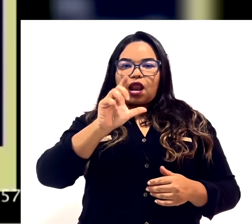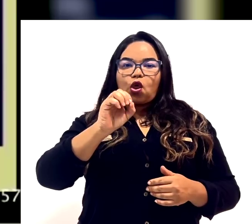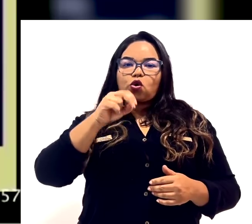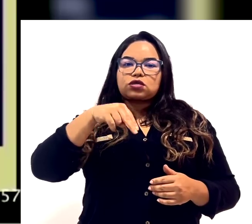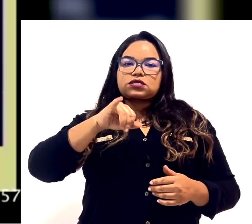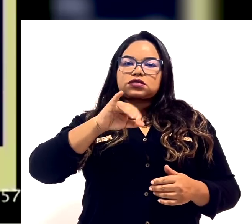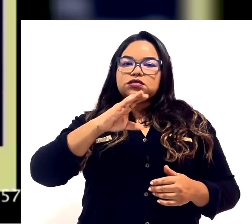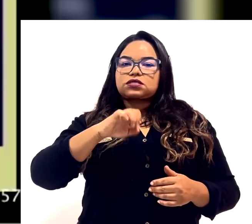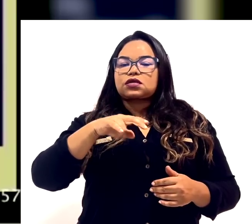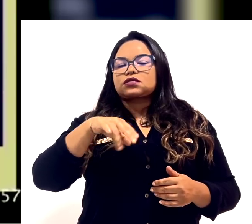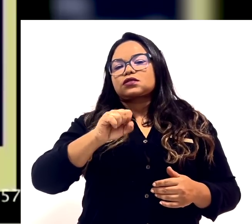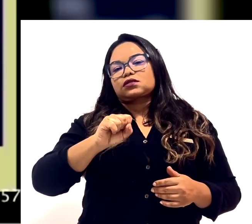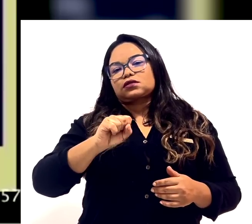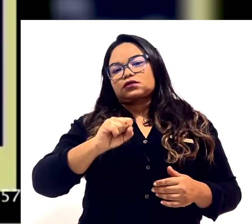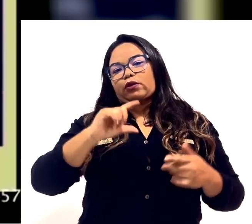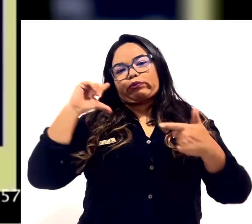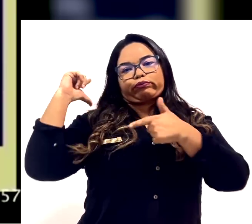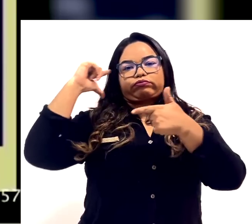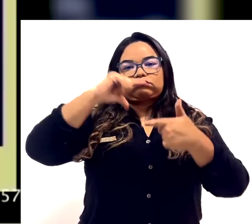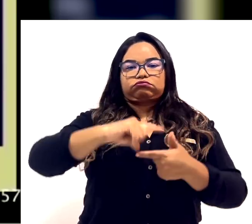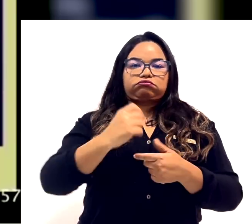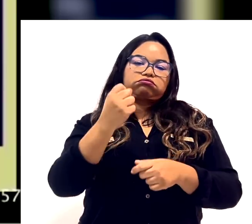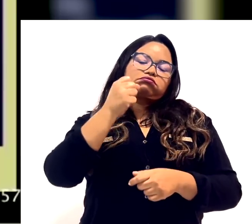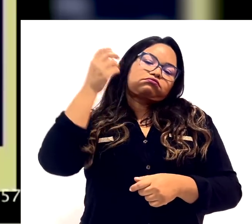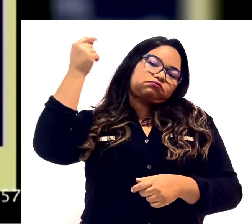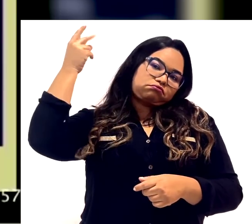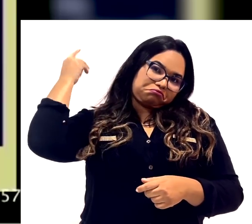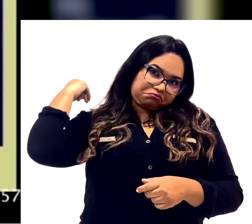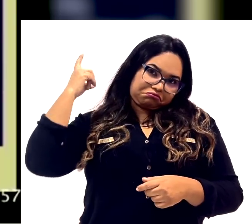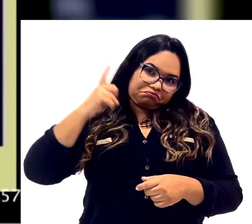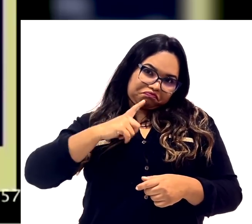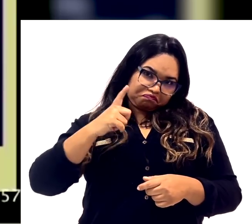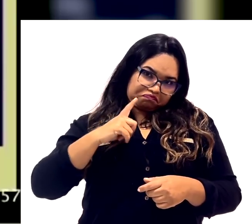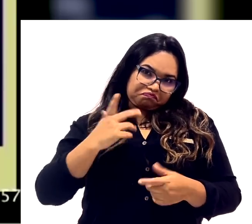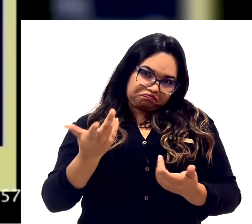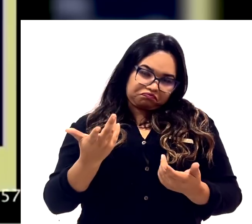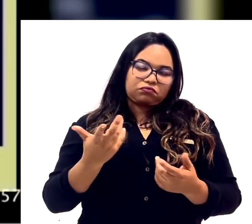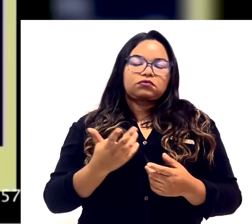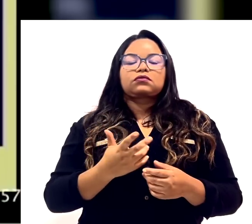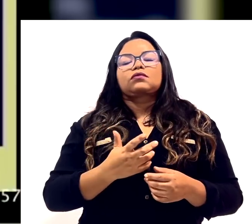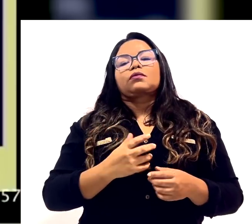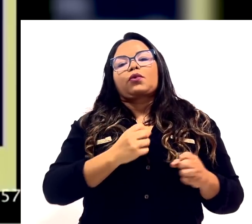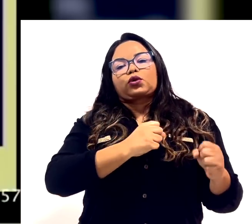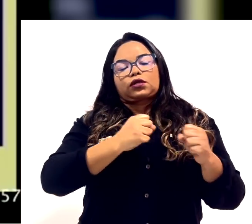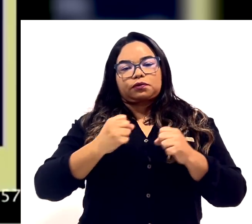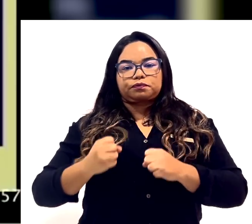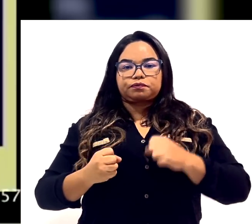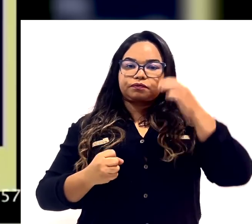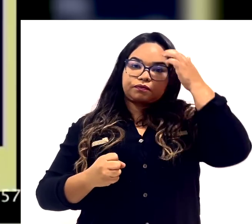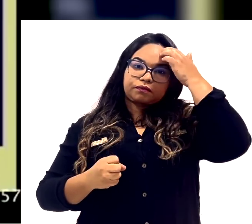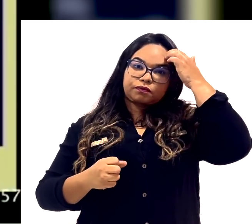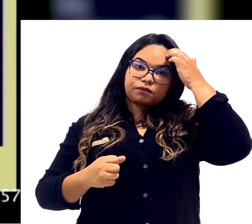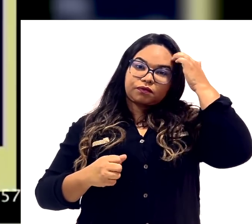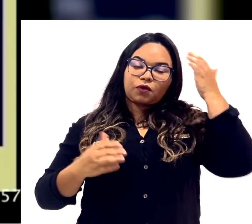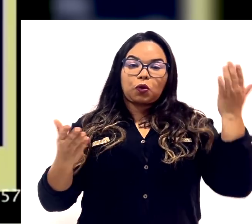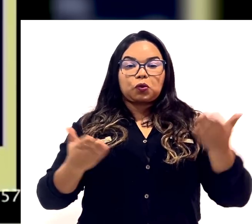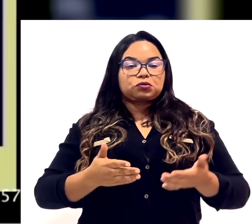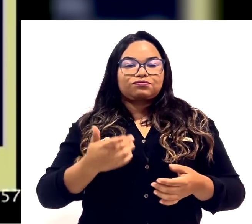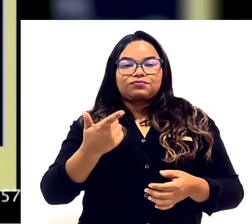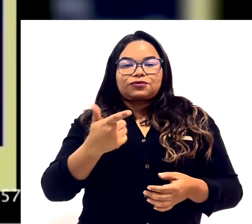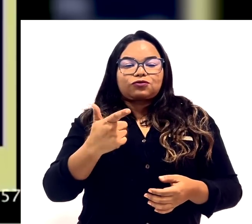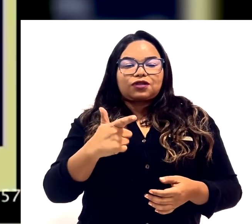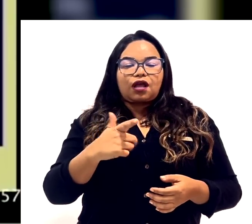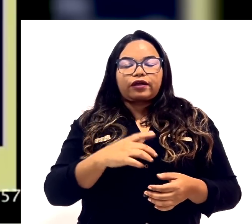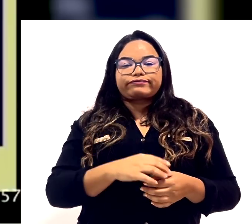Tessalonicenses. Isto é um ponto em que só a tradição antiga pode ter autoridade. A especulação moderna não tem qualquer relevância